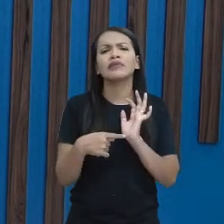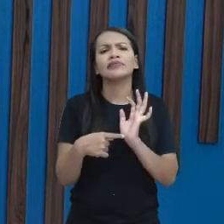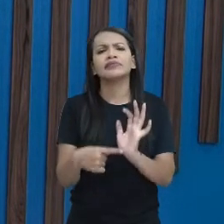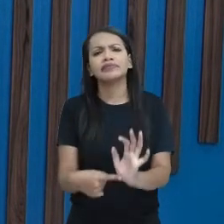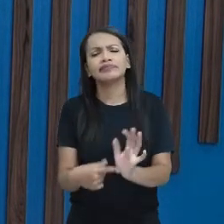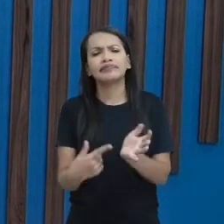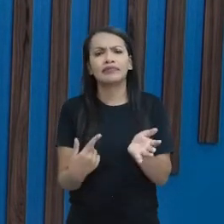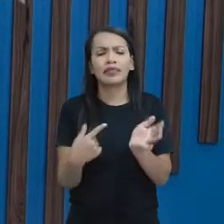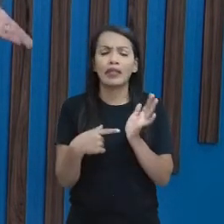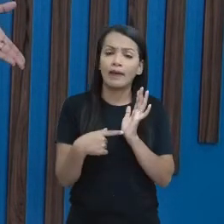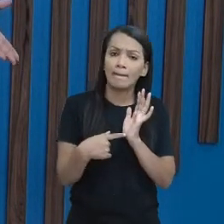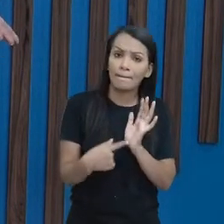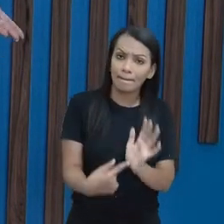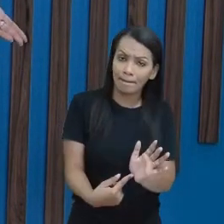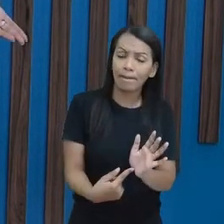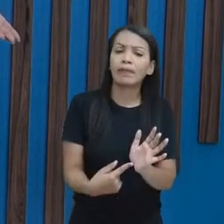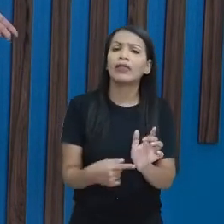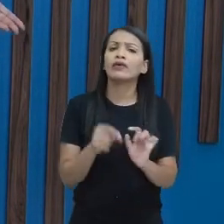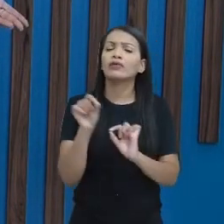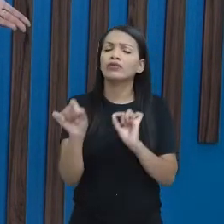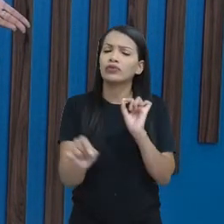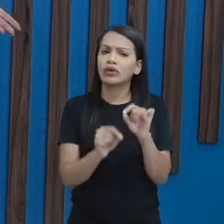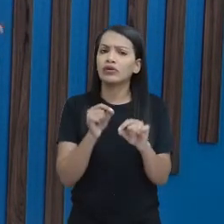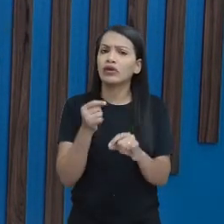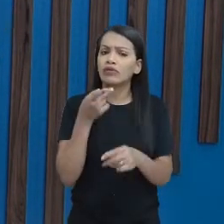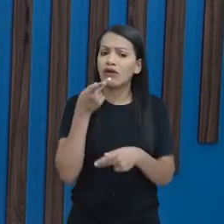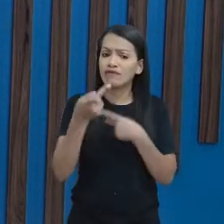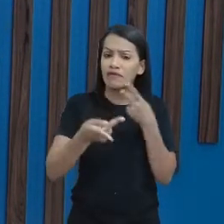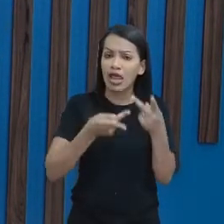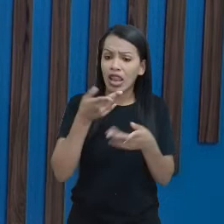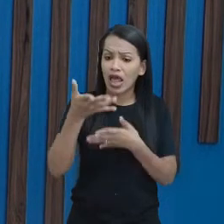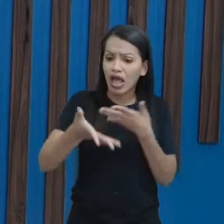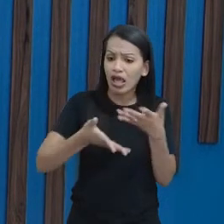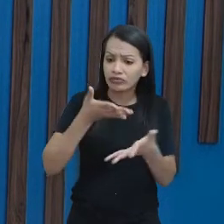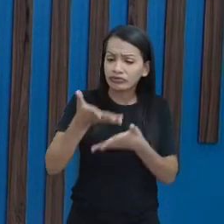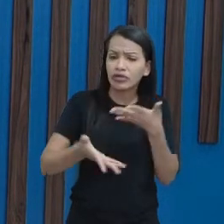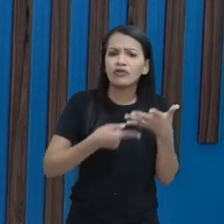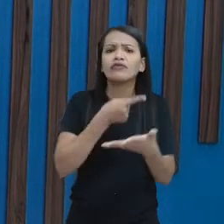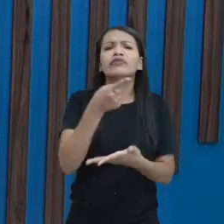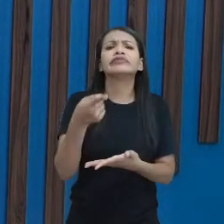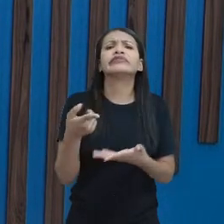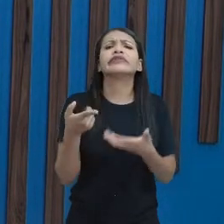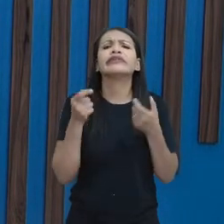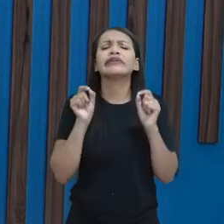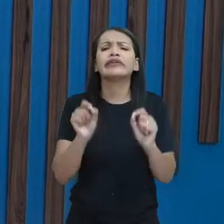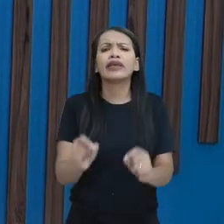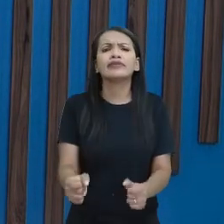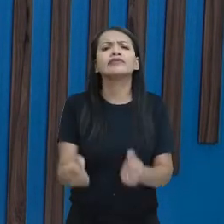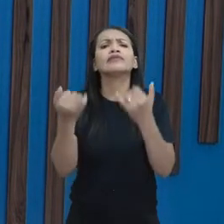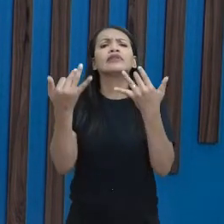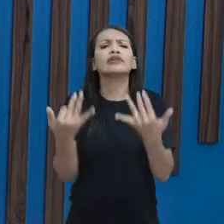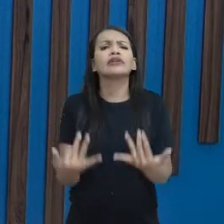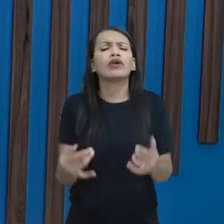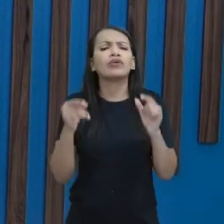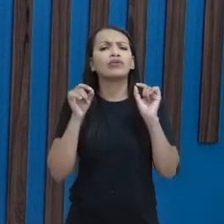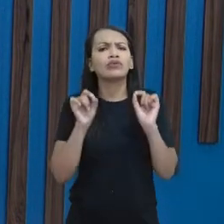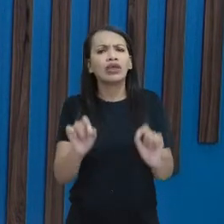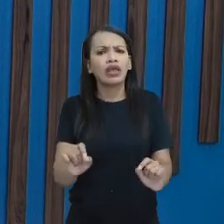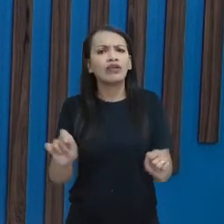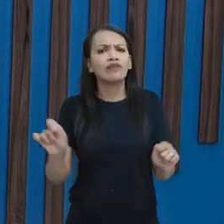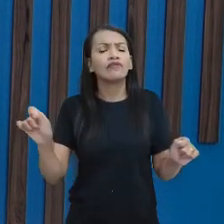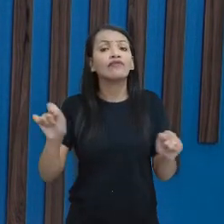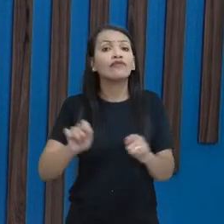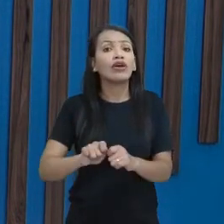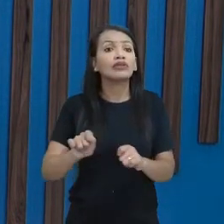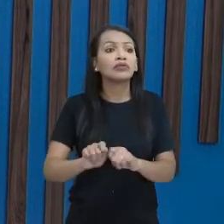que apresentar o que vai ser falado. Vocês querem fazer, falar sobre o quê? Fazer sobre o quê? Tá